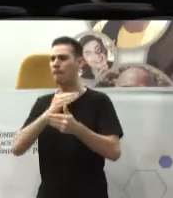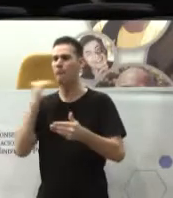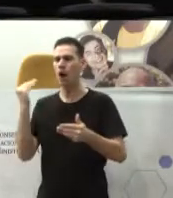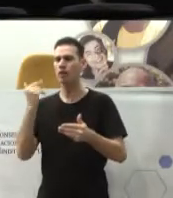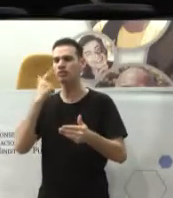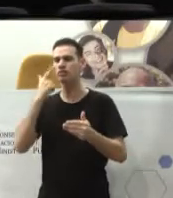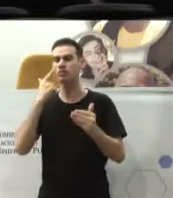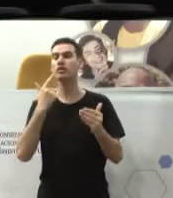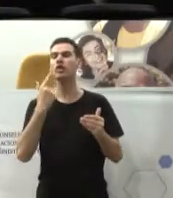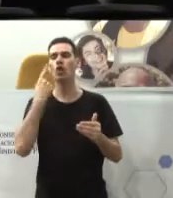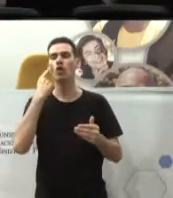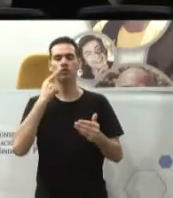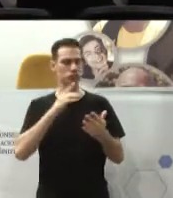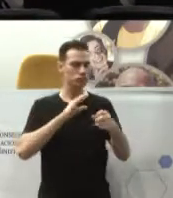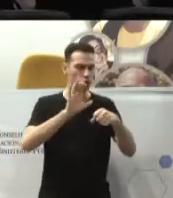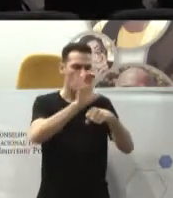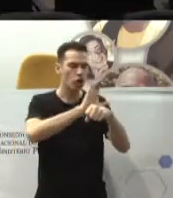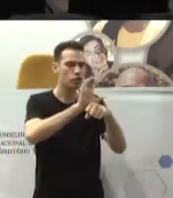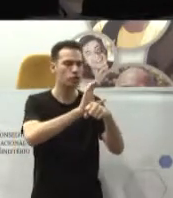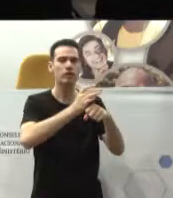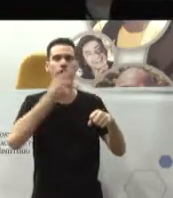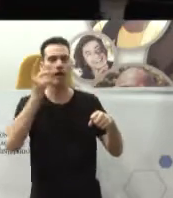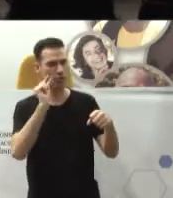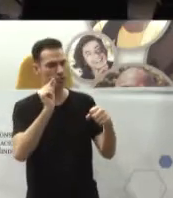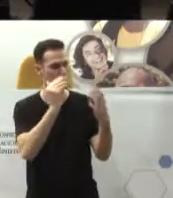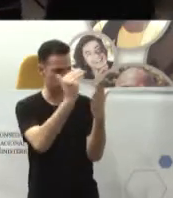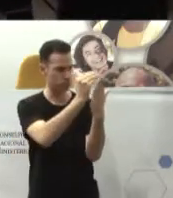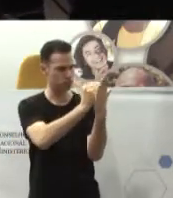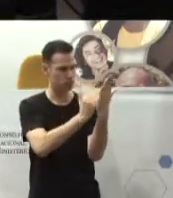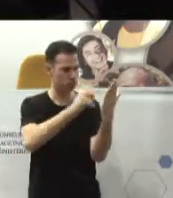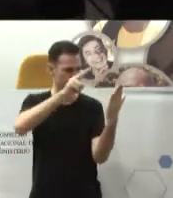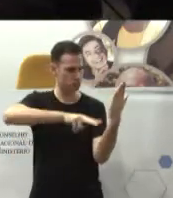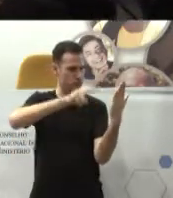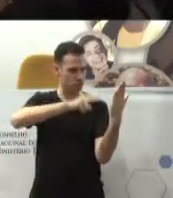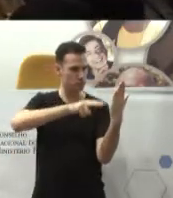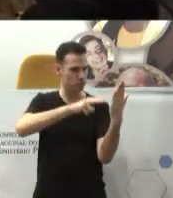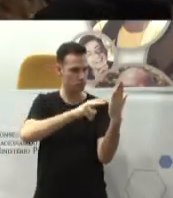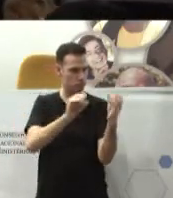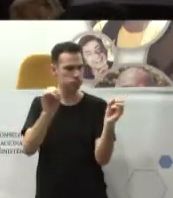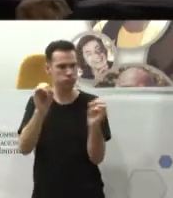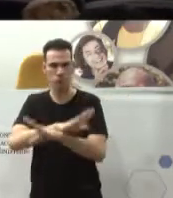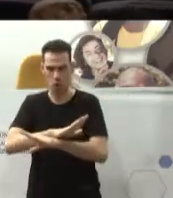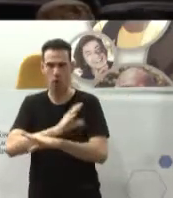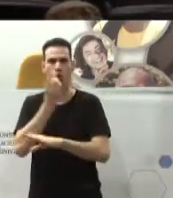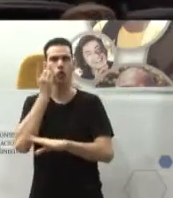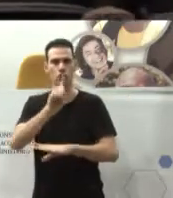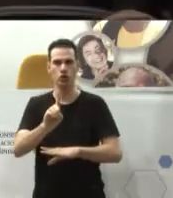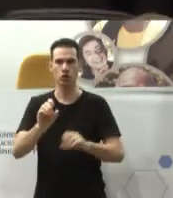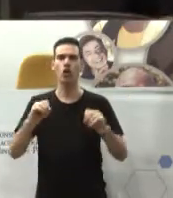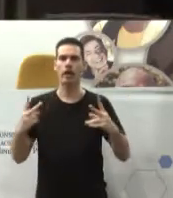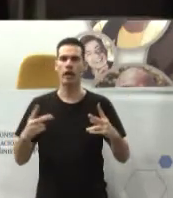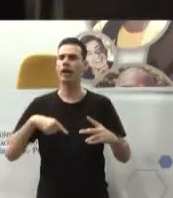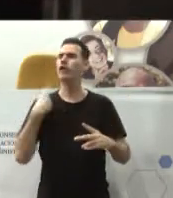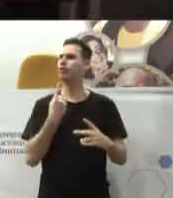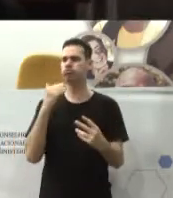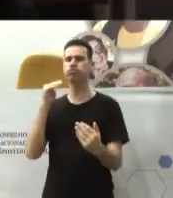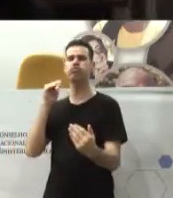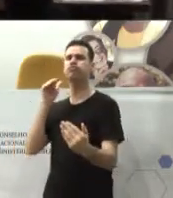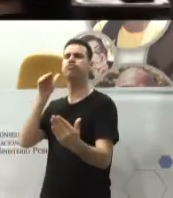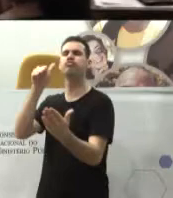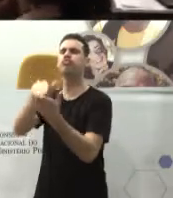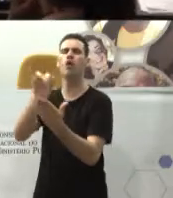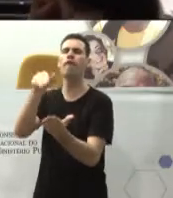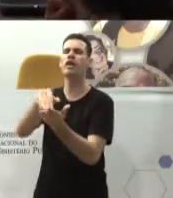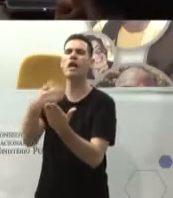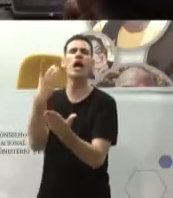artigos, se ele for ler o máximo disso. Num plantão, final de dia, deve decidir. Aonde chegaremos? Então, por isso,